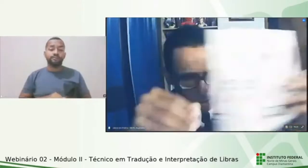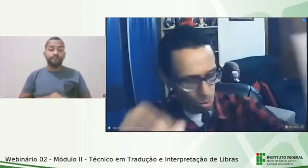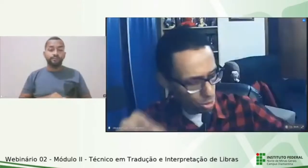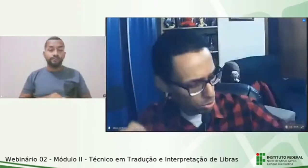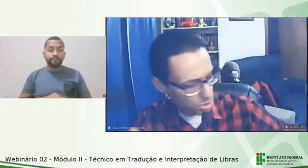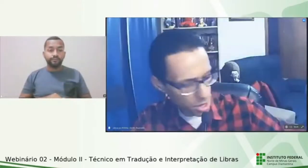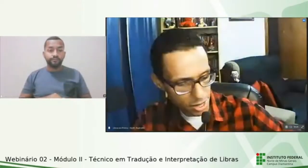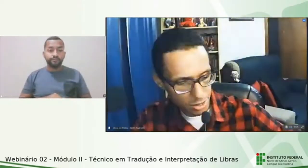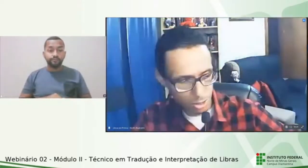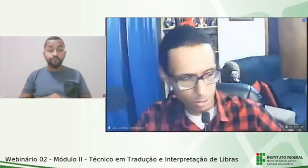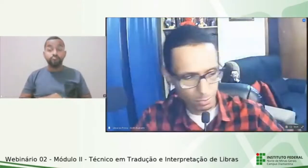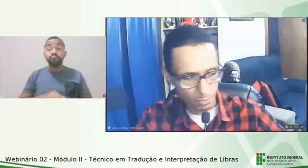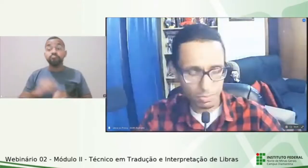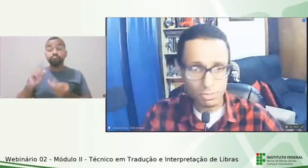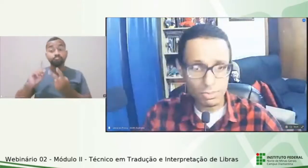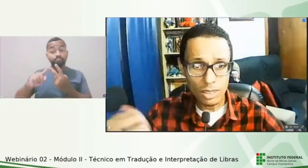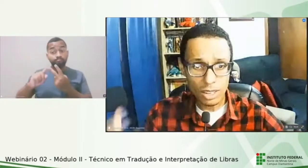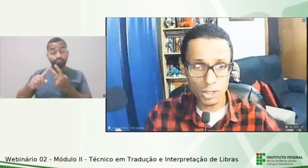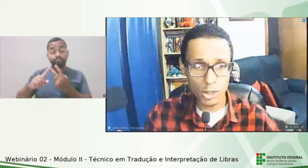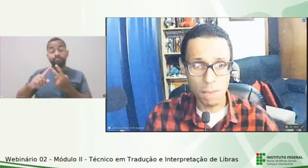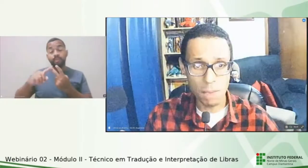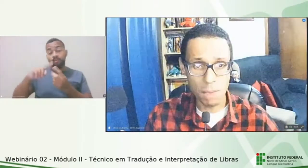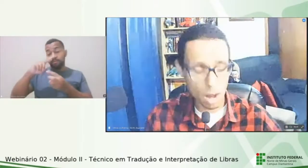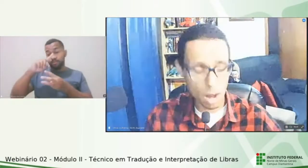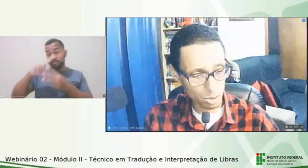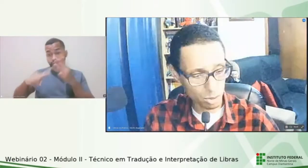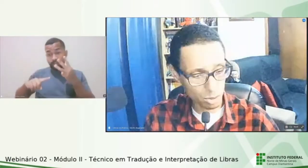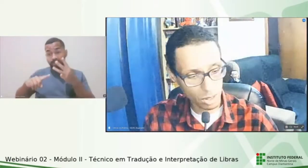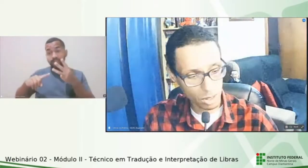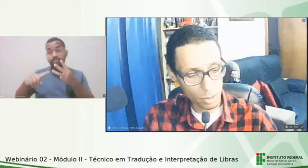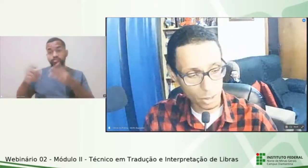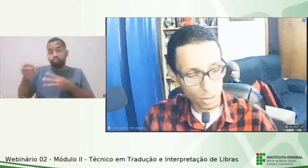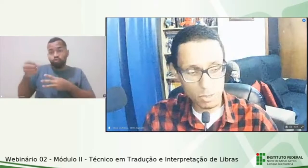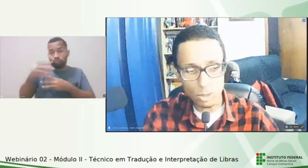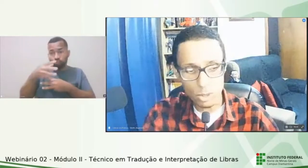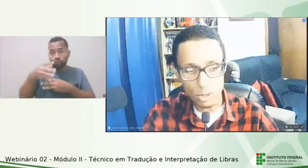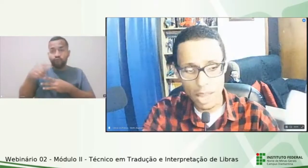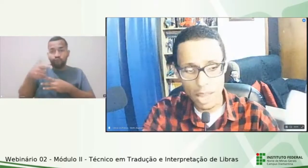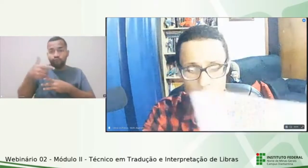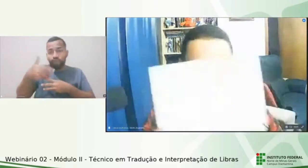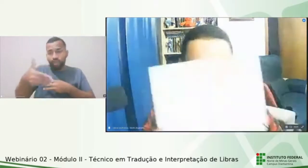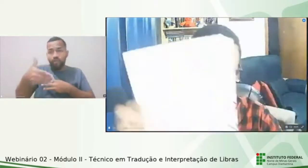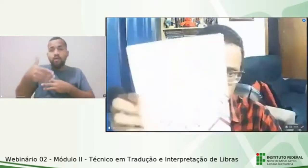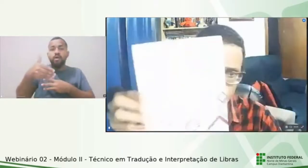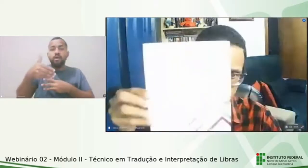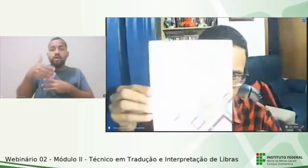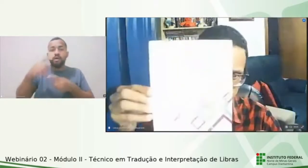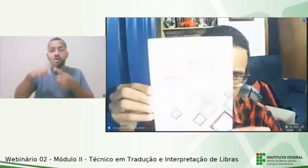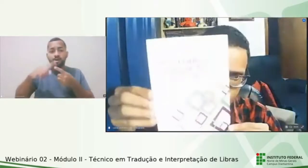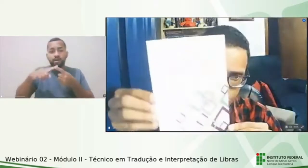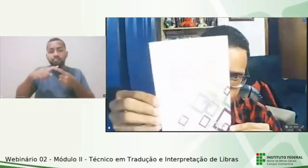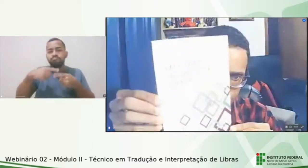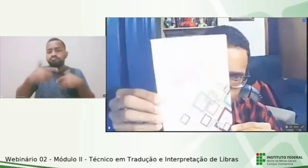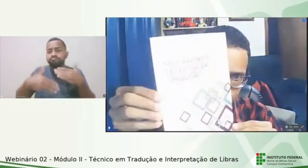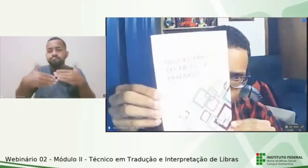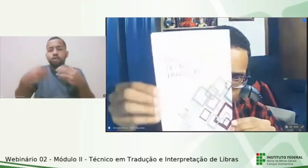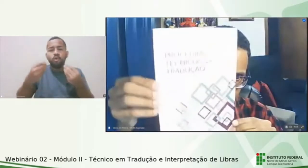E os últimos três, que são mais novos, procedimentos técnicos da tradução.